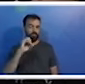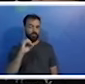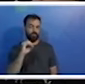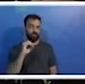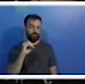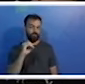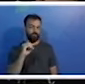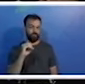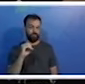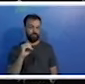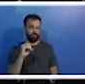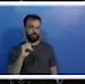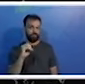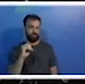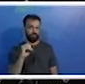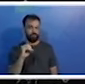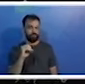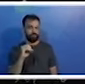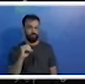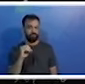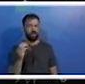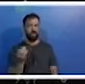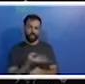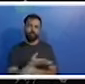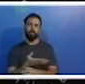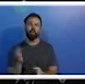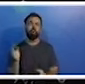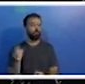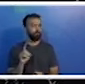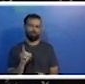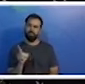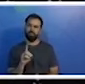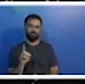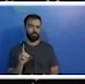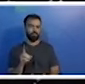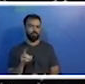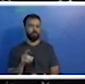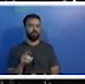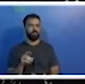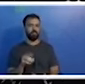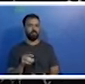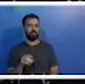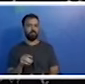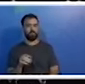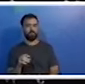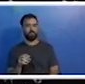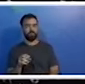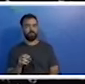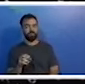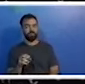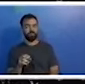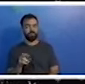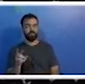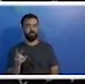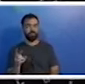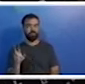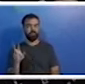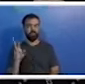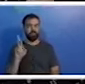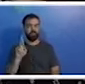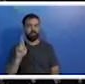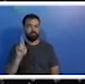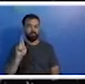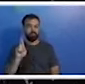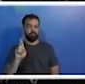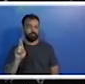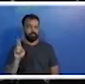isso é me com o mas acabamos já escrevemos a palavra inteira a amor isso